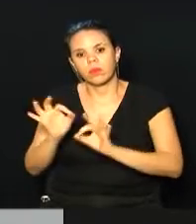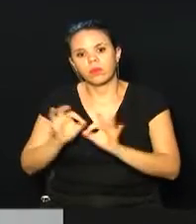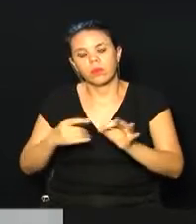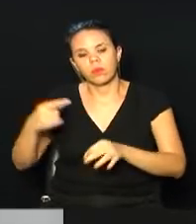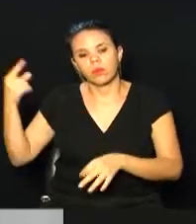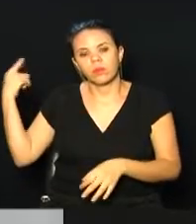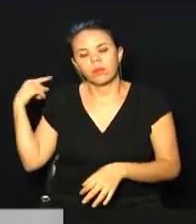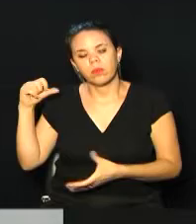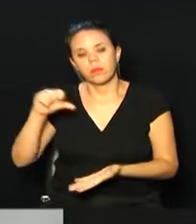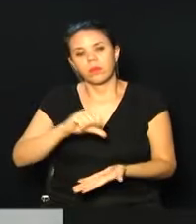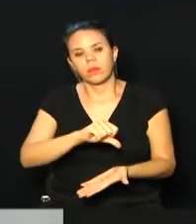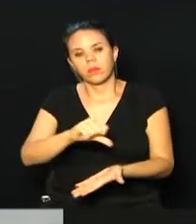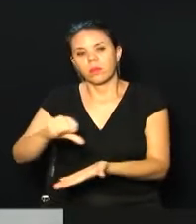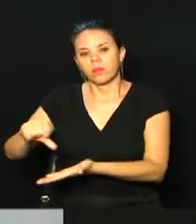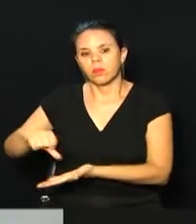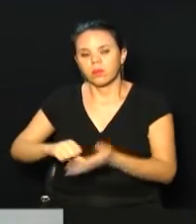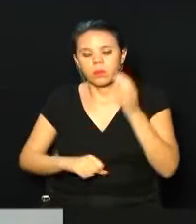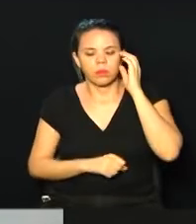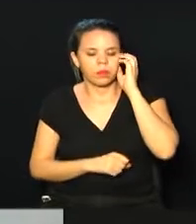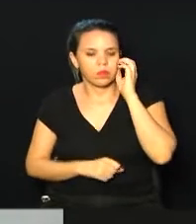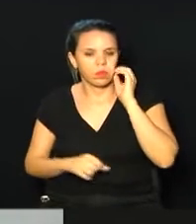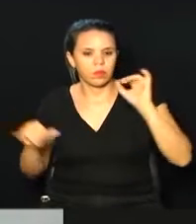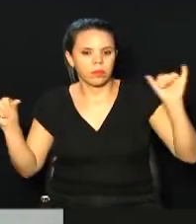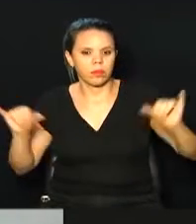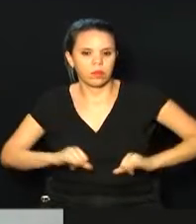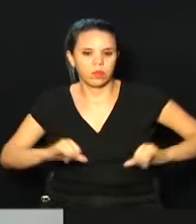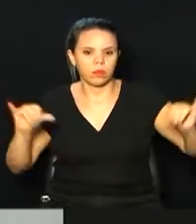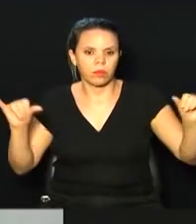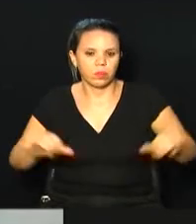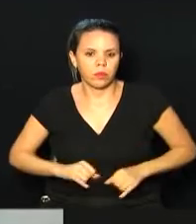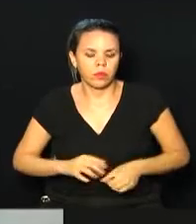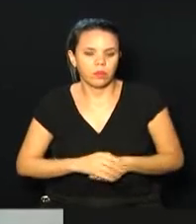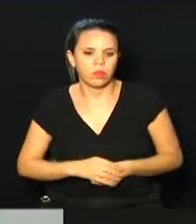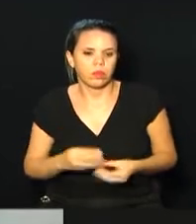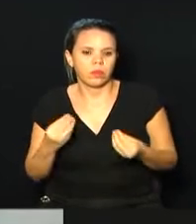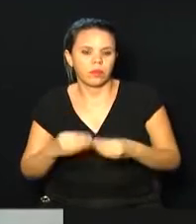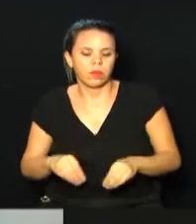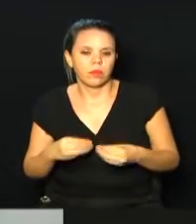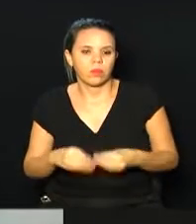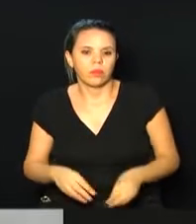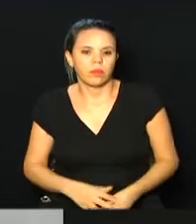naquela região que sofreu esse dano, né?